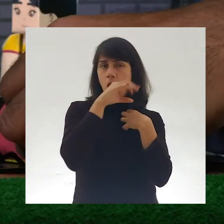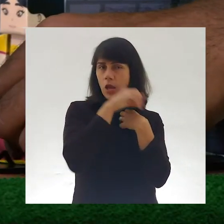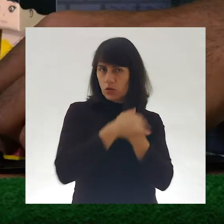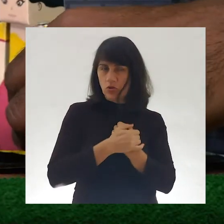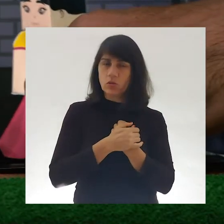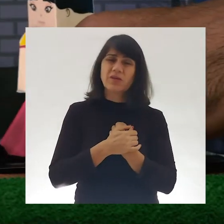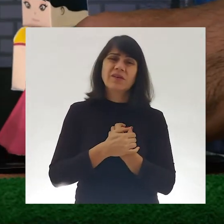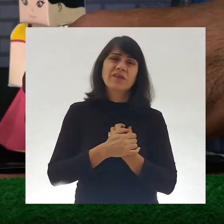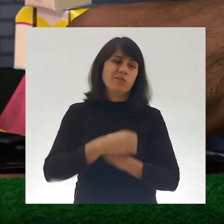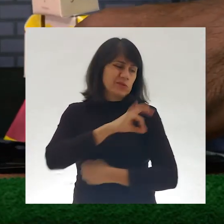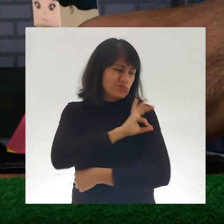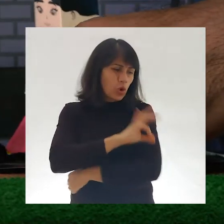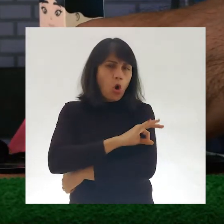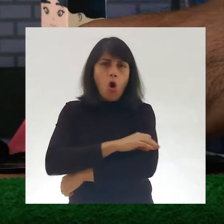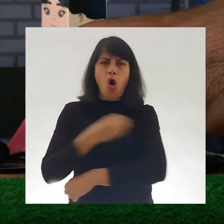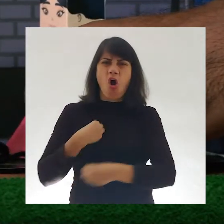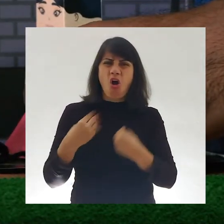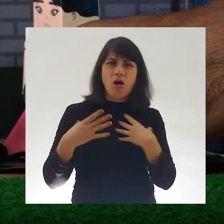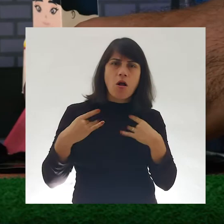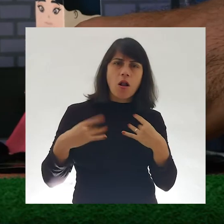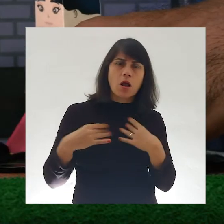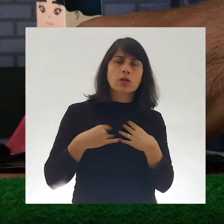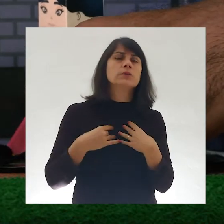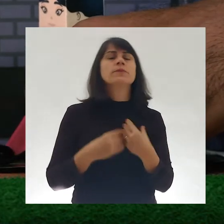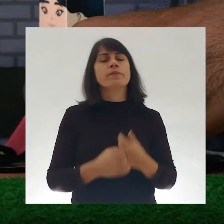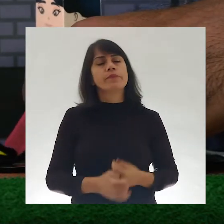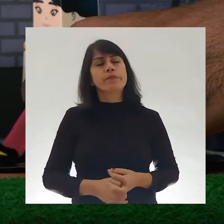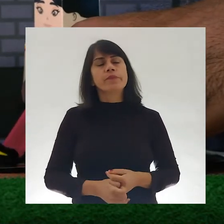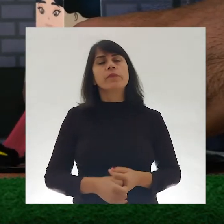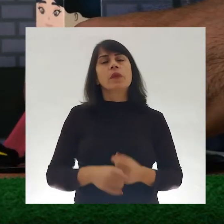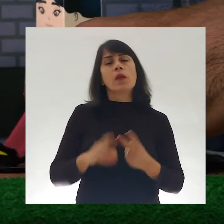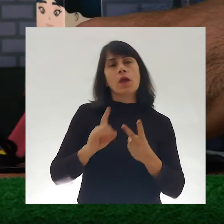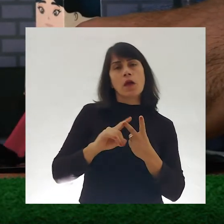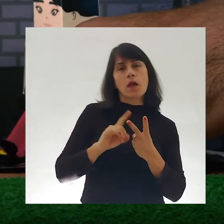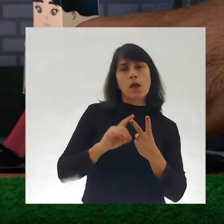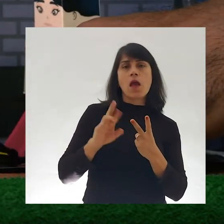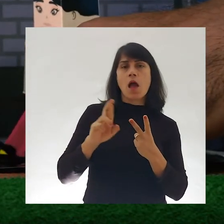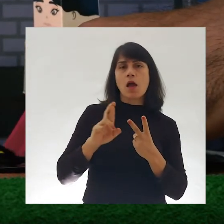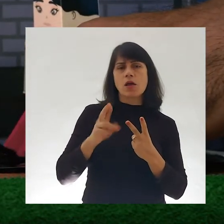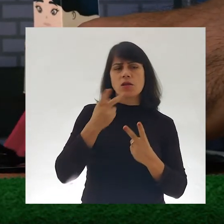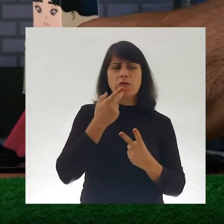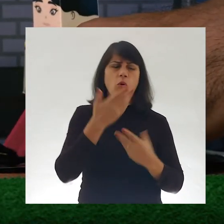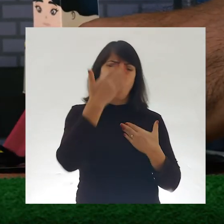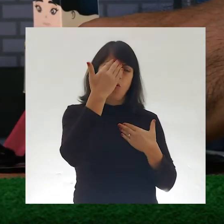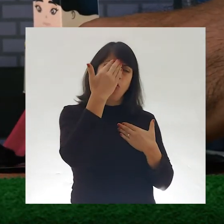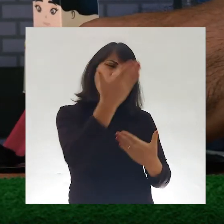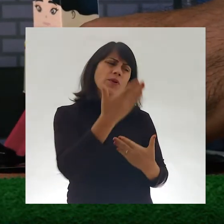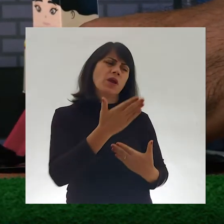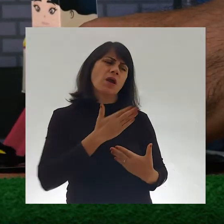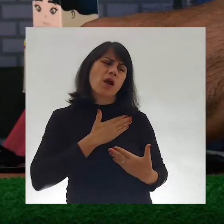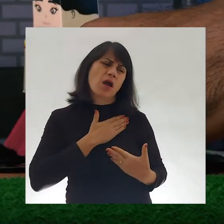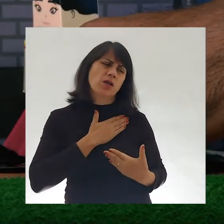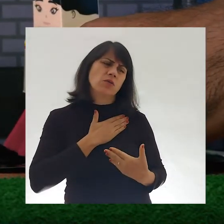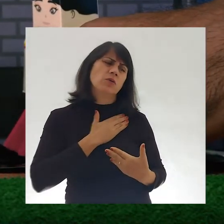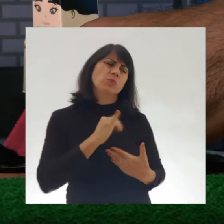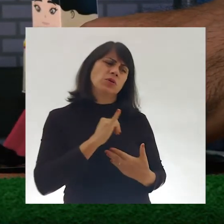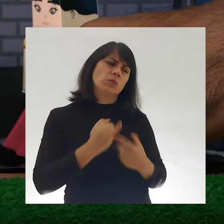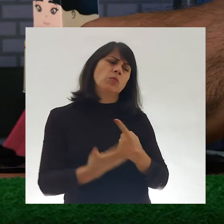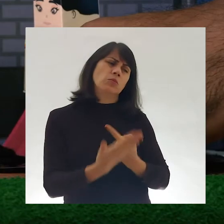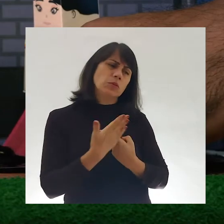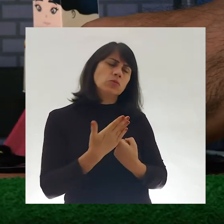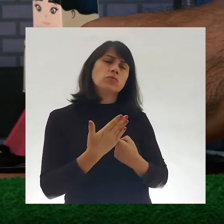não saindo. Foi quando Raícha disse para Beatriz: "Obrigada, minha irmã, por me